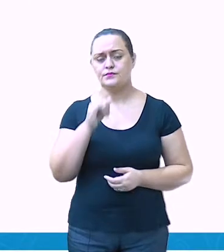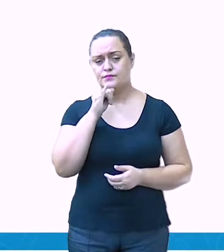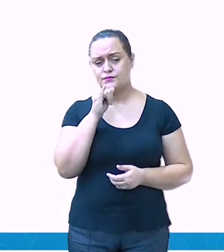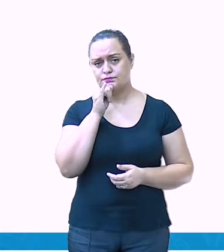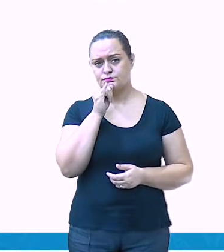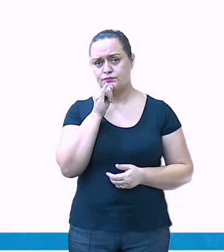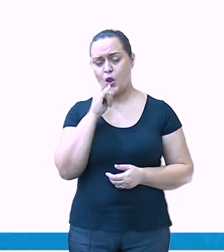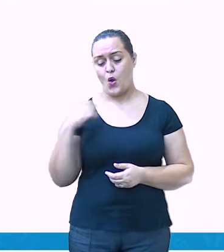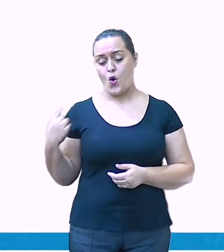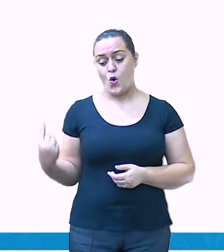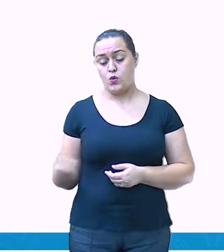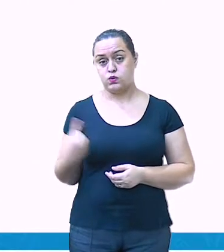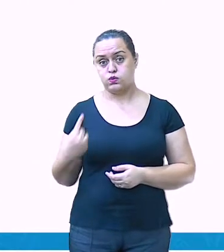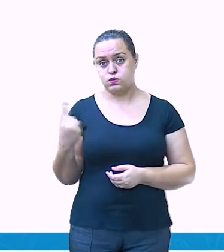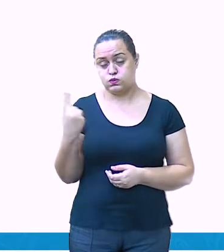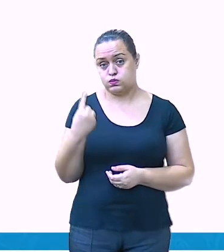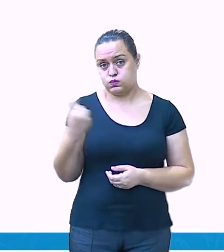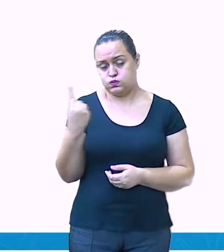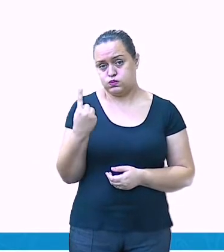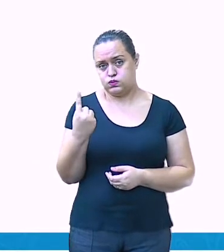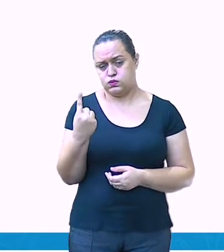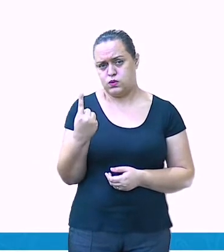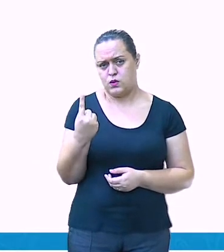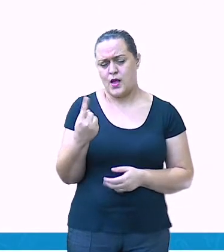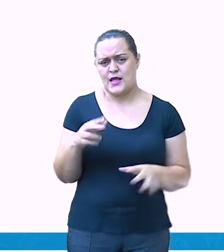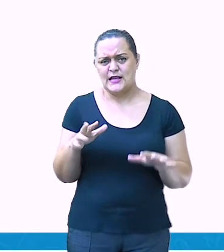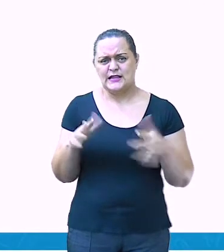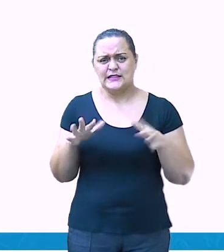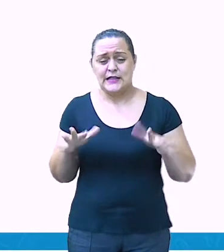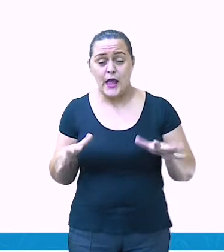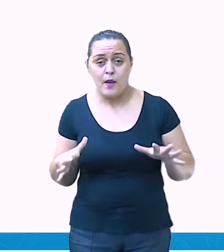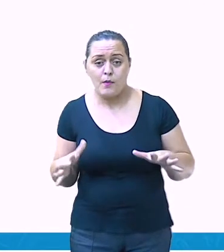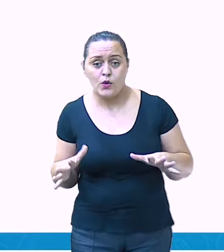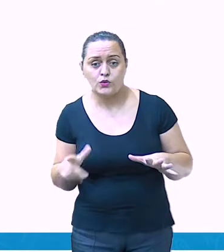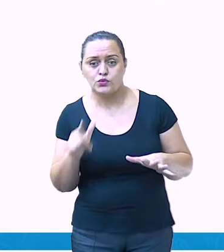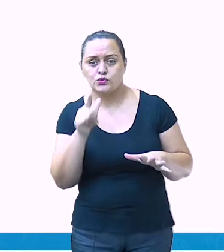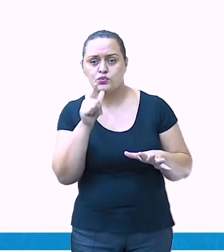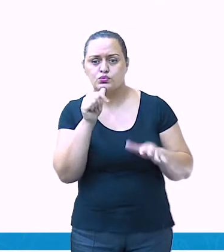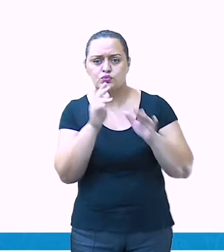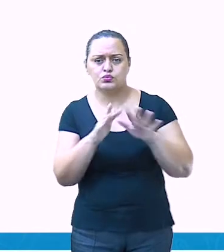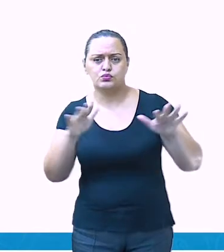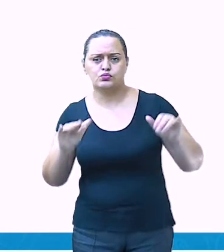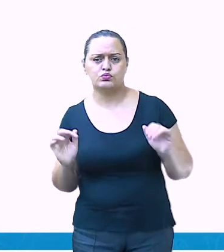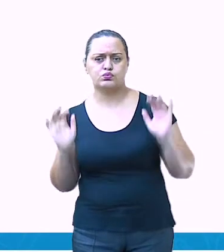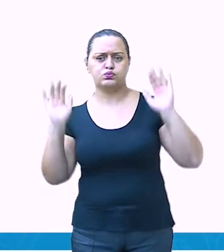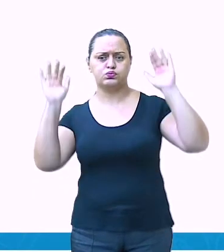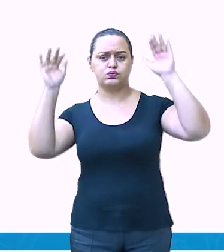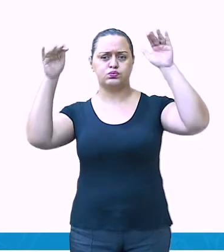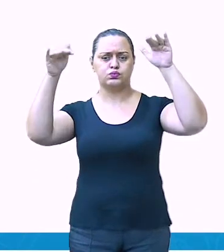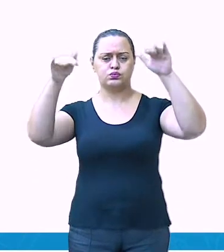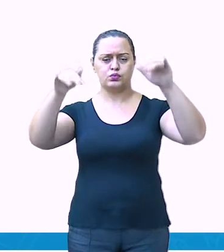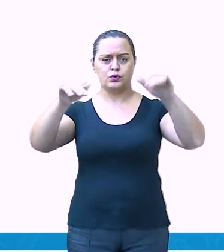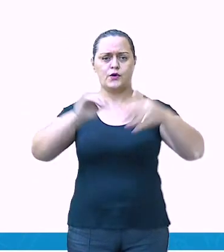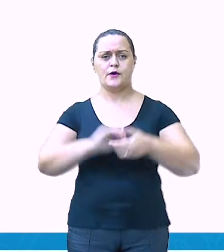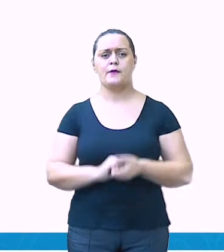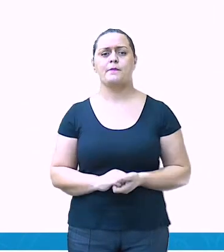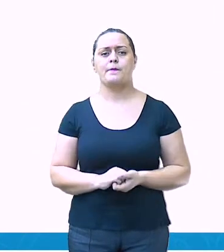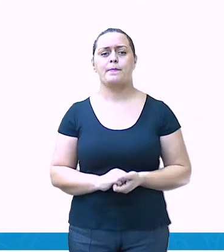Furacões, terremotos, tsunamis. Os furacões, eles são